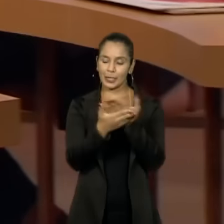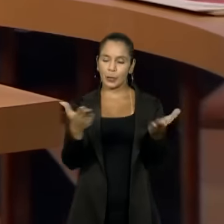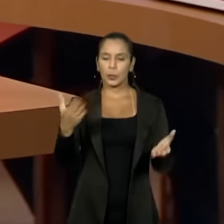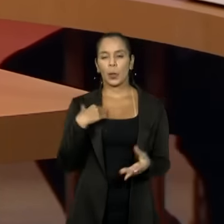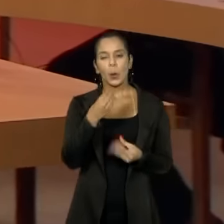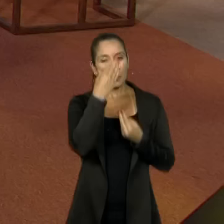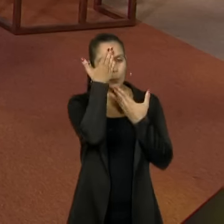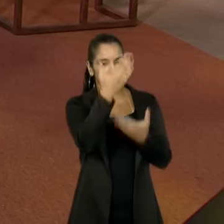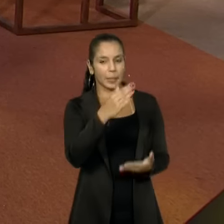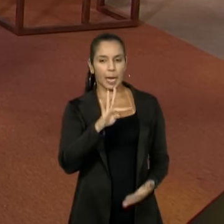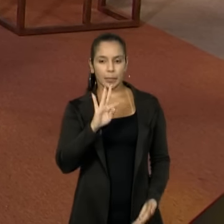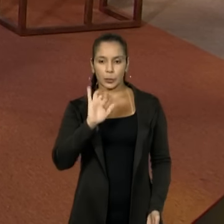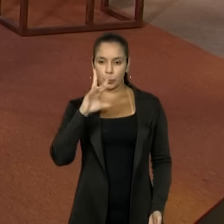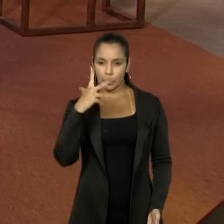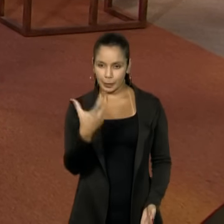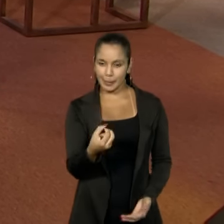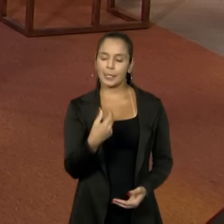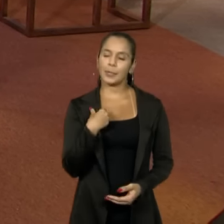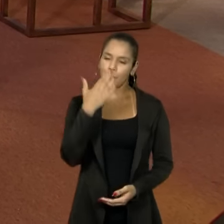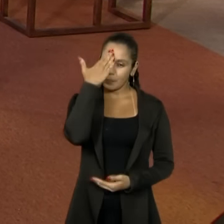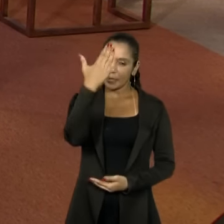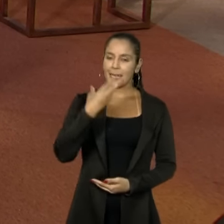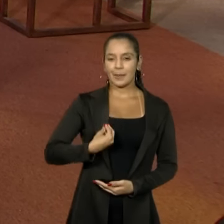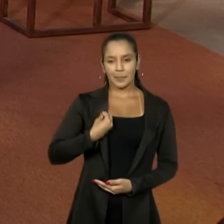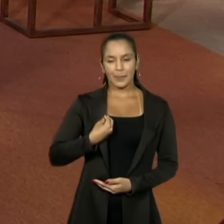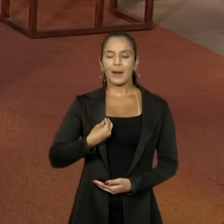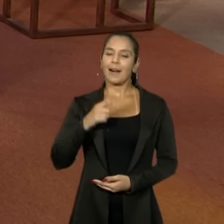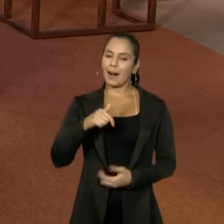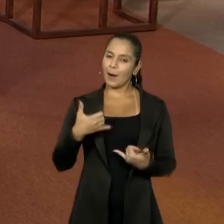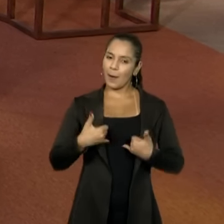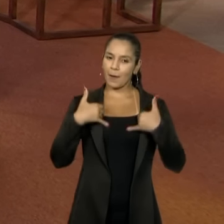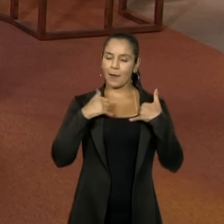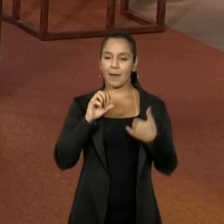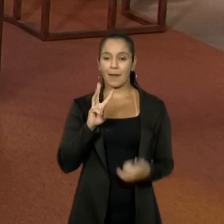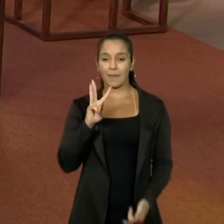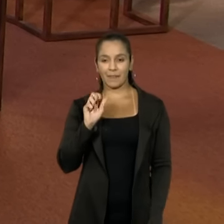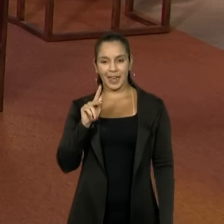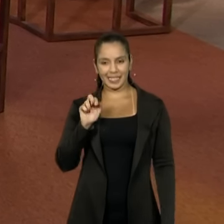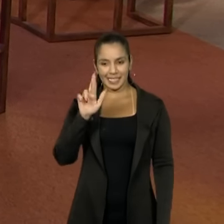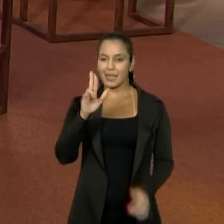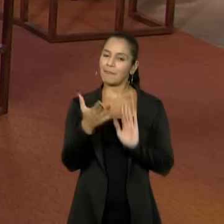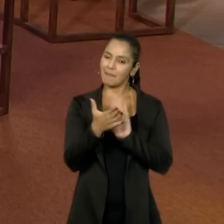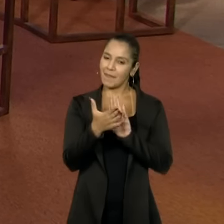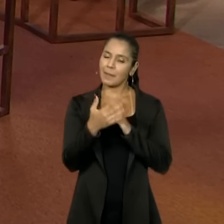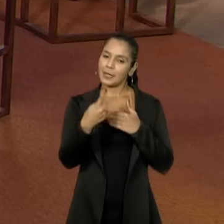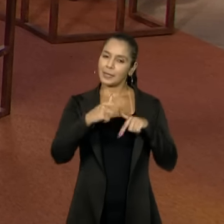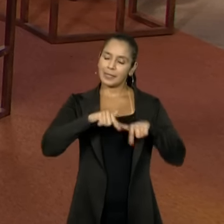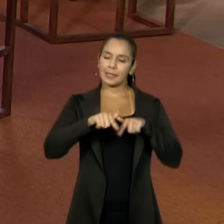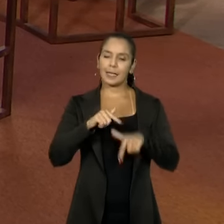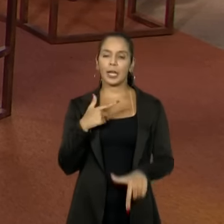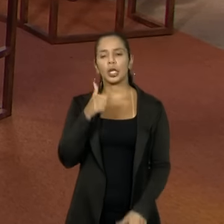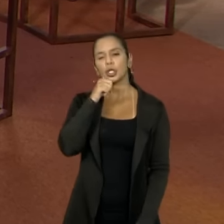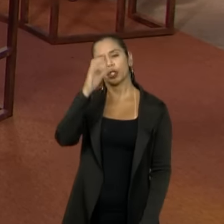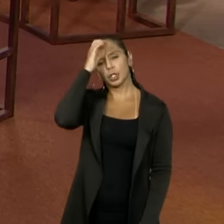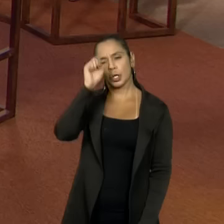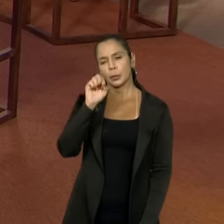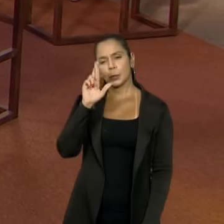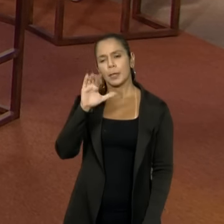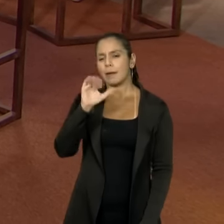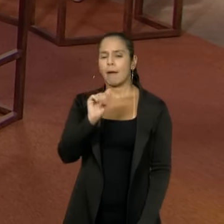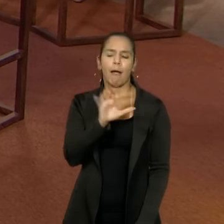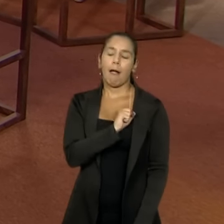muito obrigada. Muito obrigada pela sua presença. É uma honra. Wagner, obrigado, parabéns pelo seu trabalho. Muito obrigado. Tia Surica, eu te amo, viu?